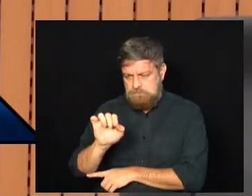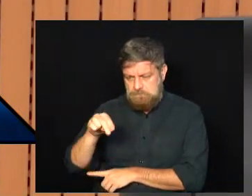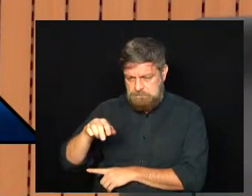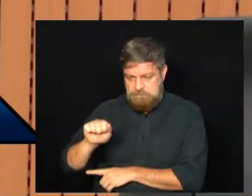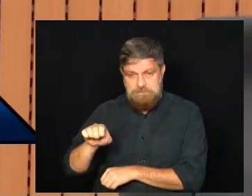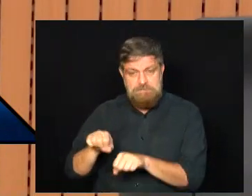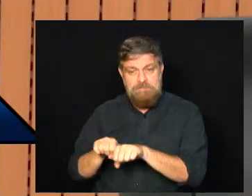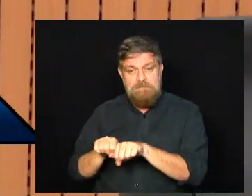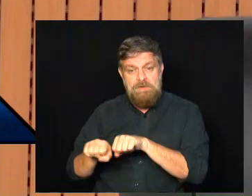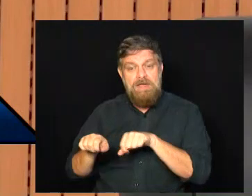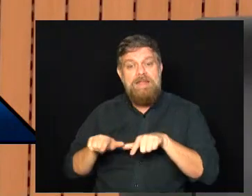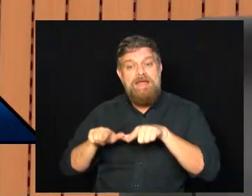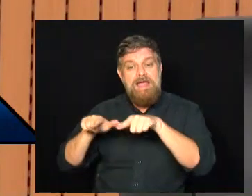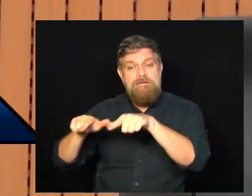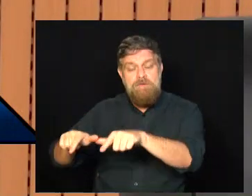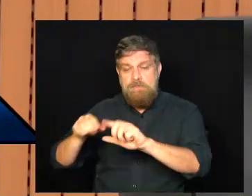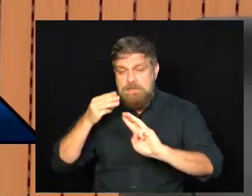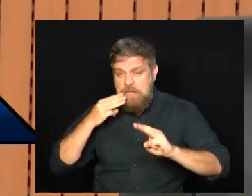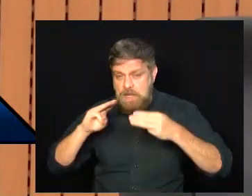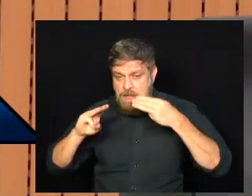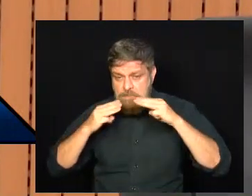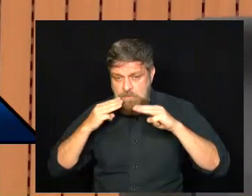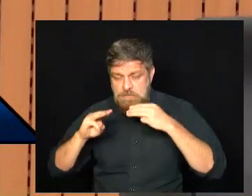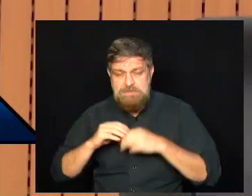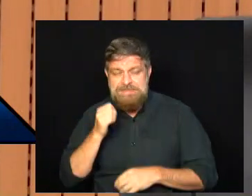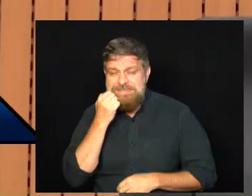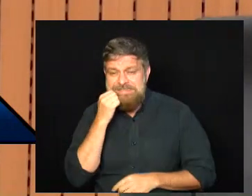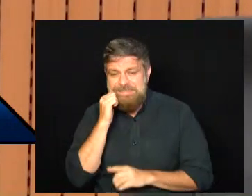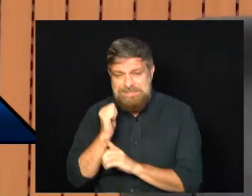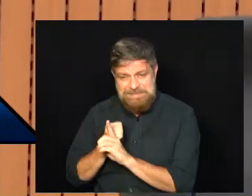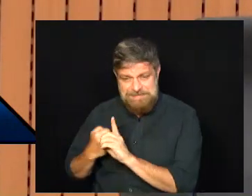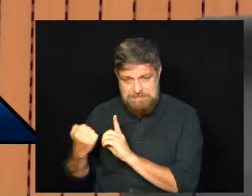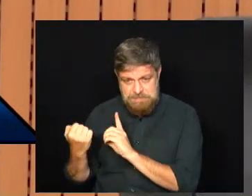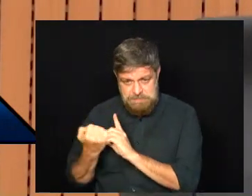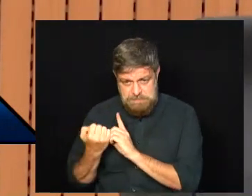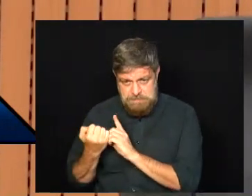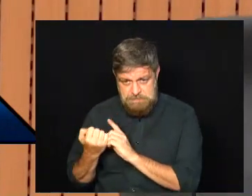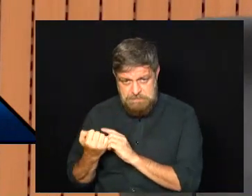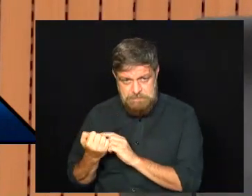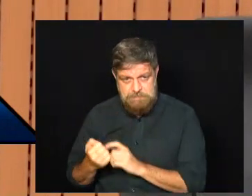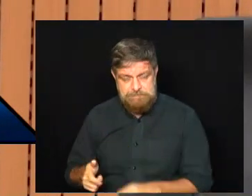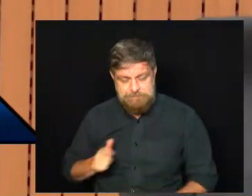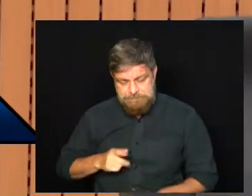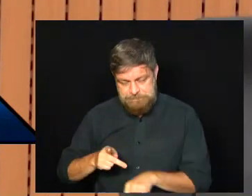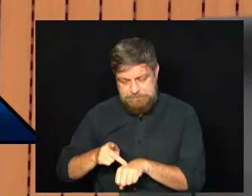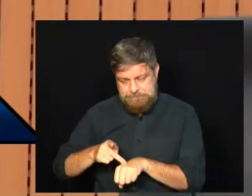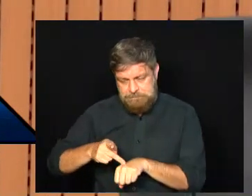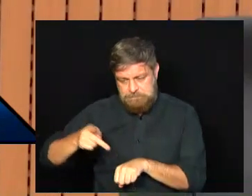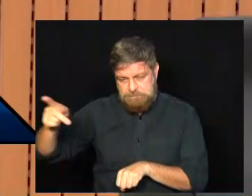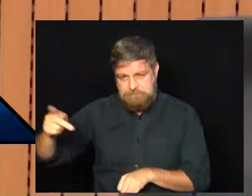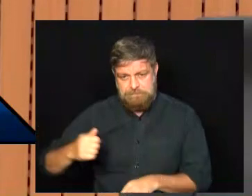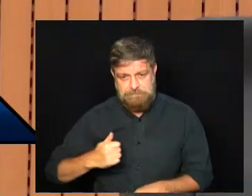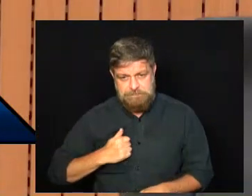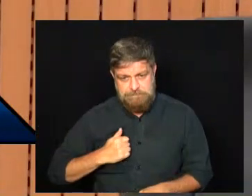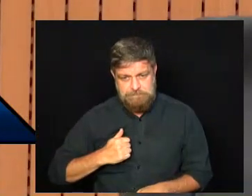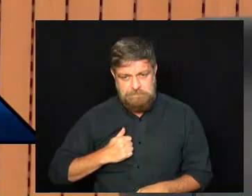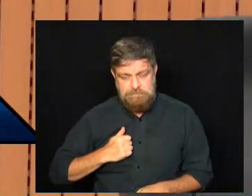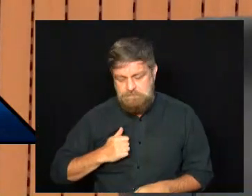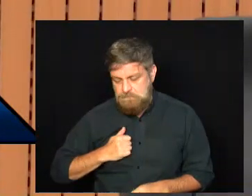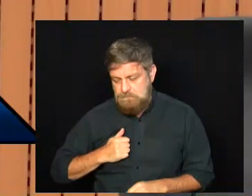formada em música, licenciada em ciências sociais, pós-graduada em antropologia pela